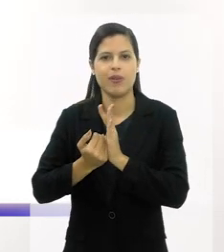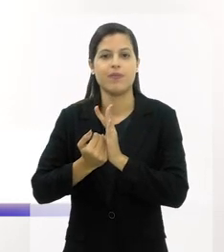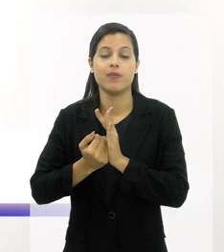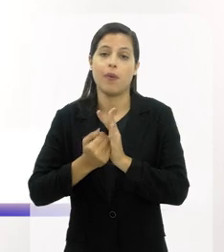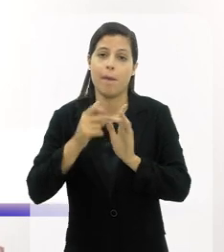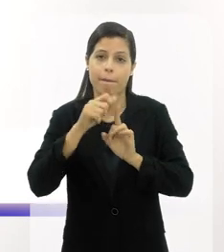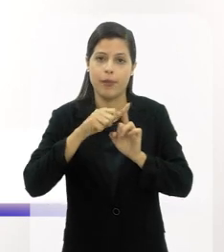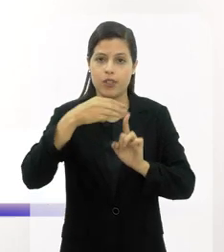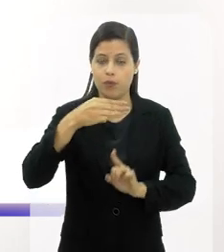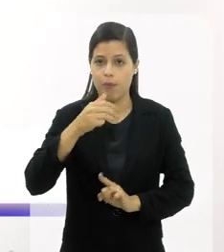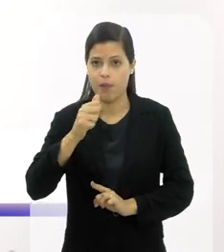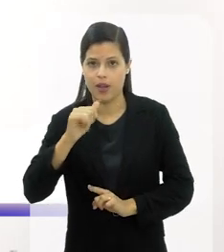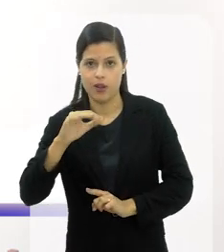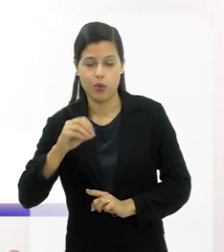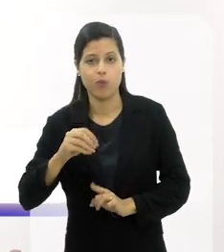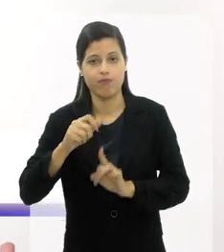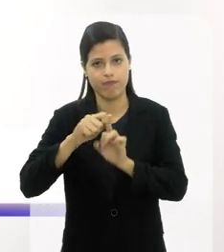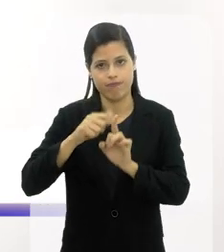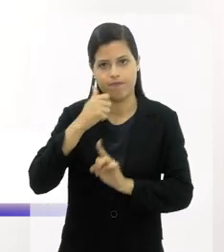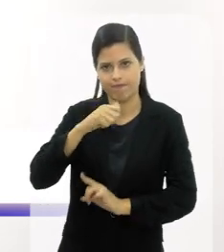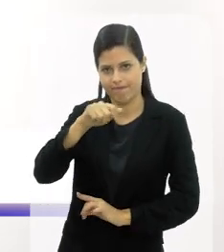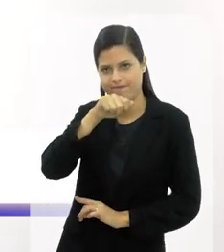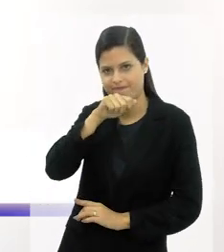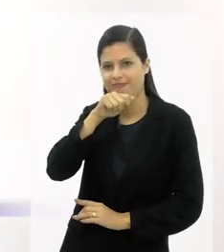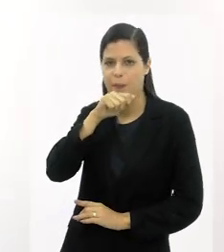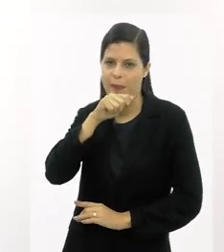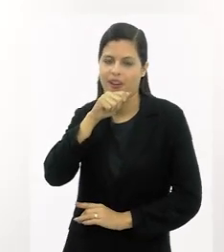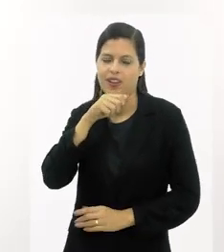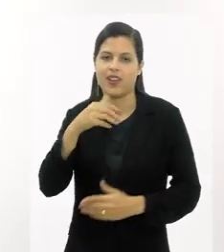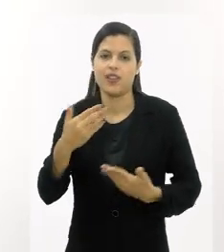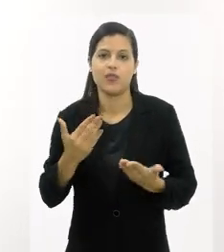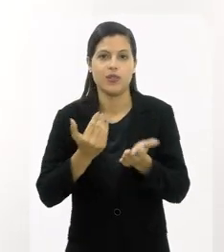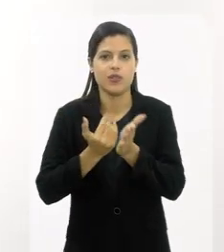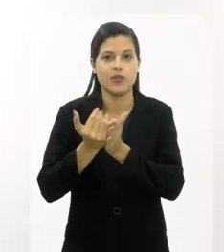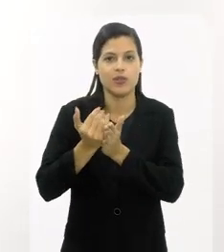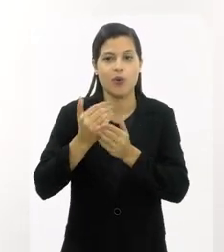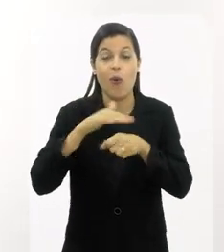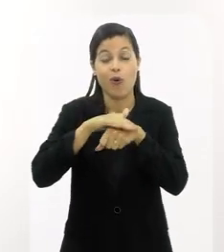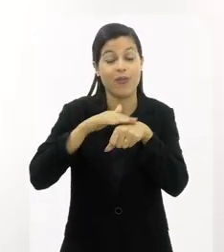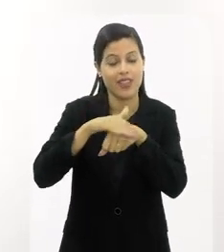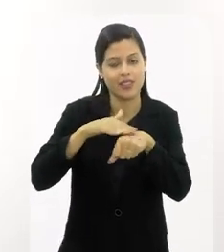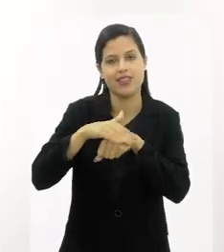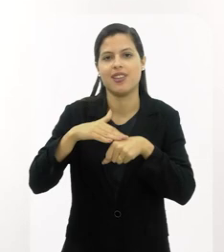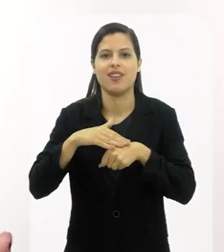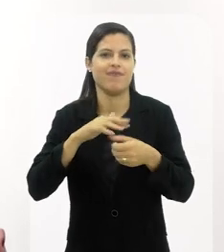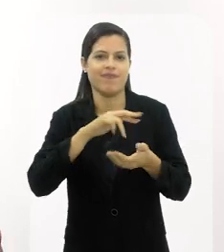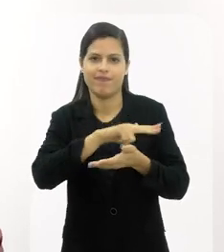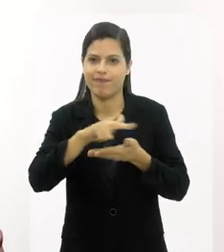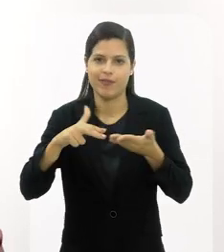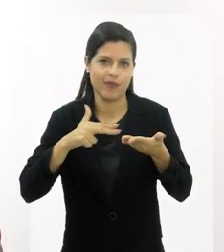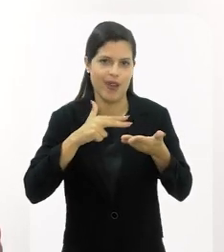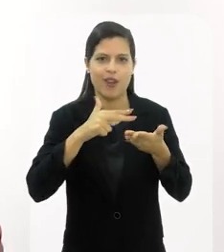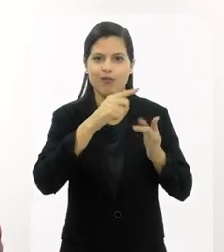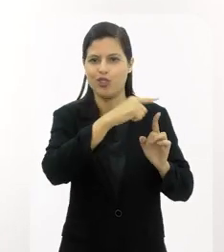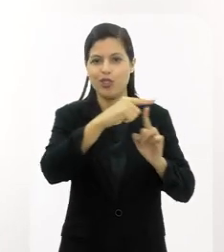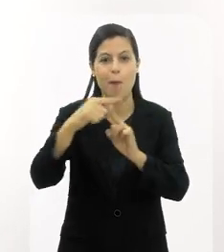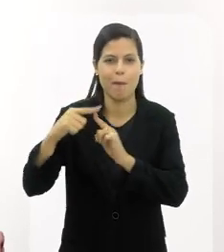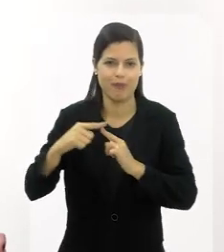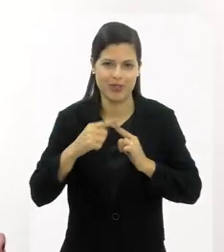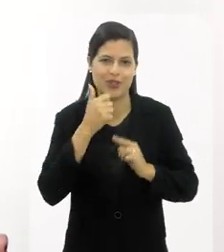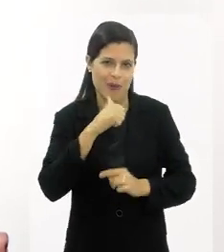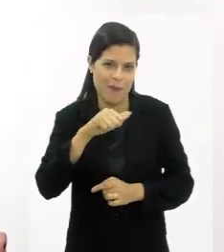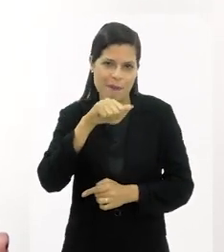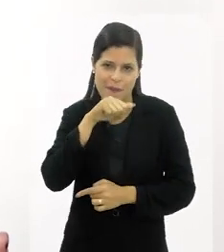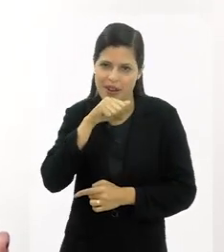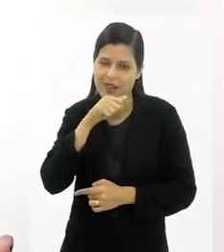de maio, mês das mães. E nós vamos conversar com vários tipos de mães, né? Se